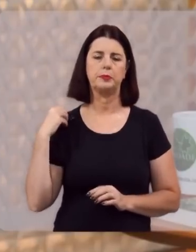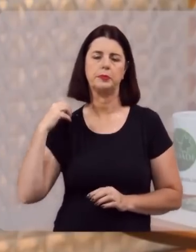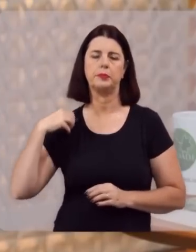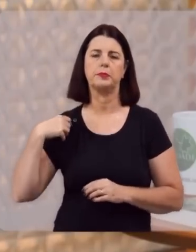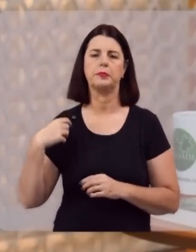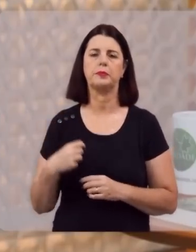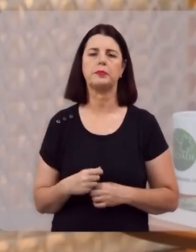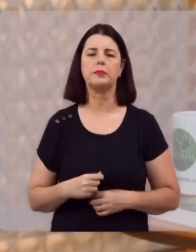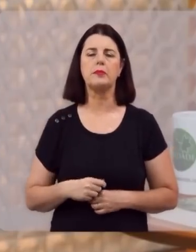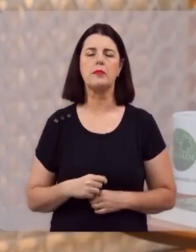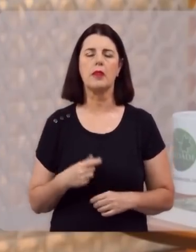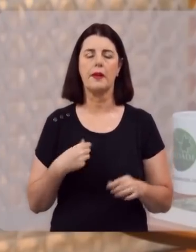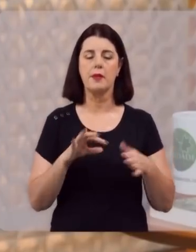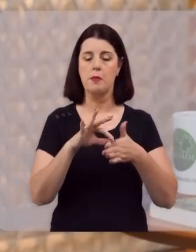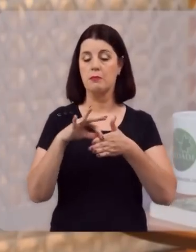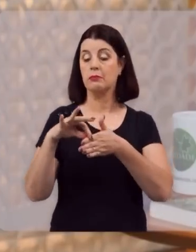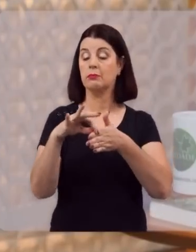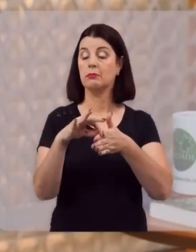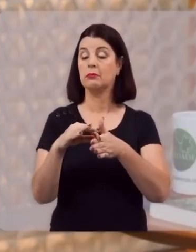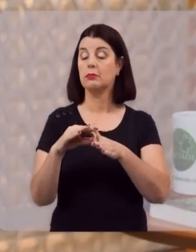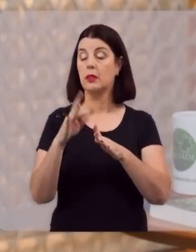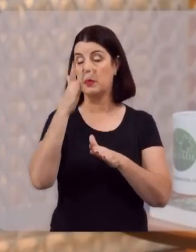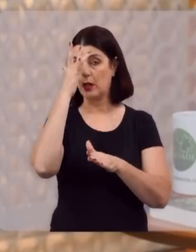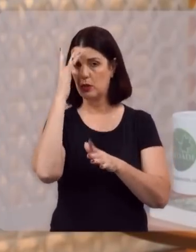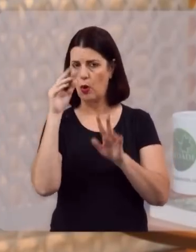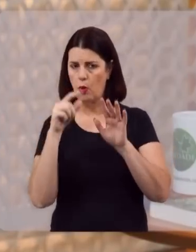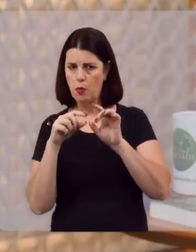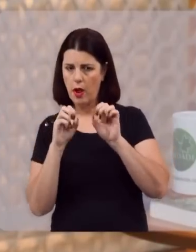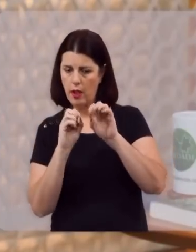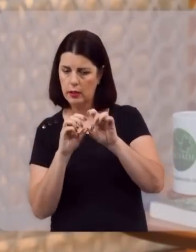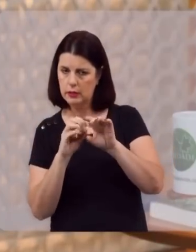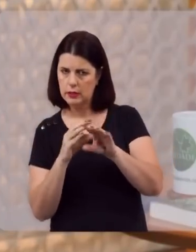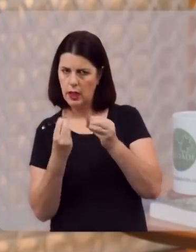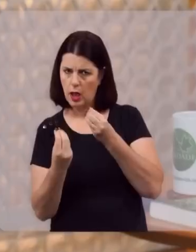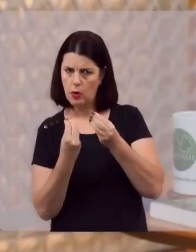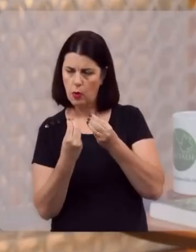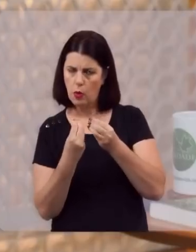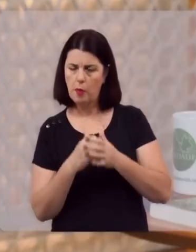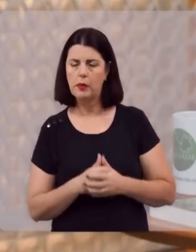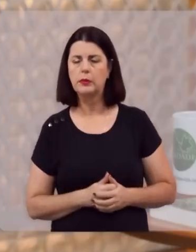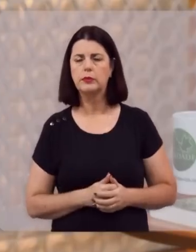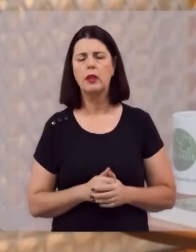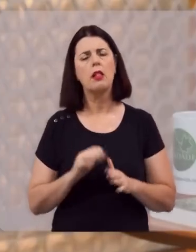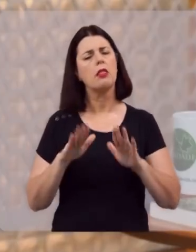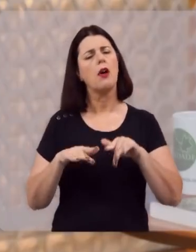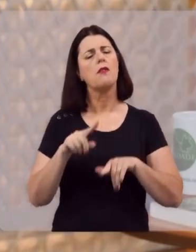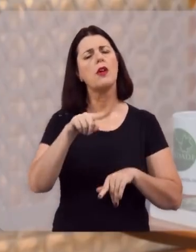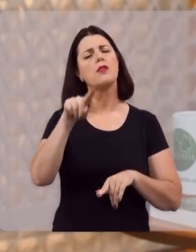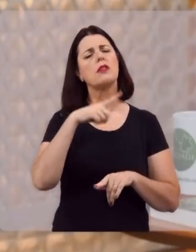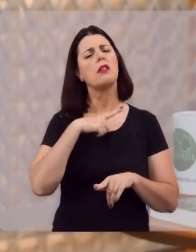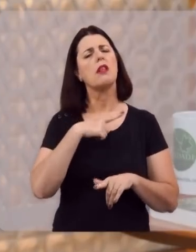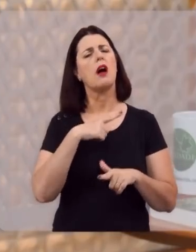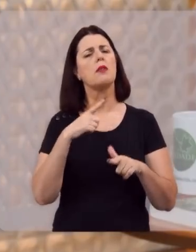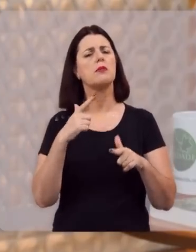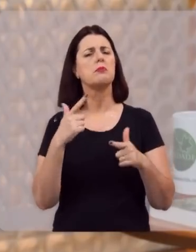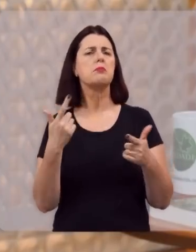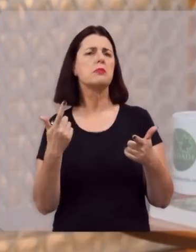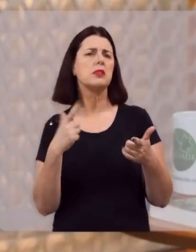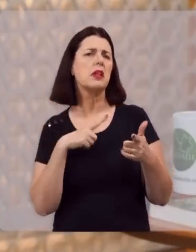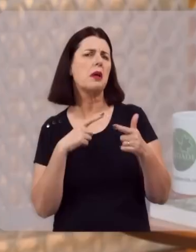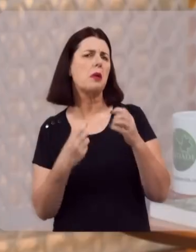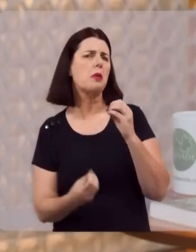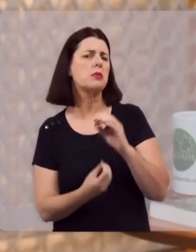um pedido de direcionamento àqueles que estão nos assistindo, nos acompanhando, pastor Jean, talvez estejam